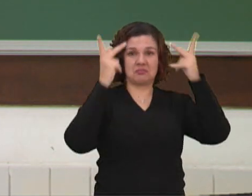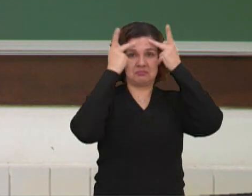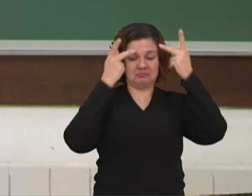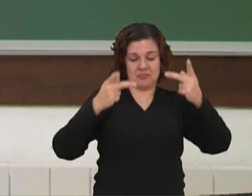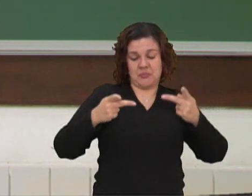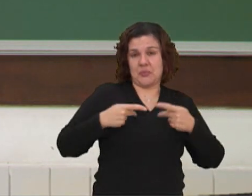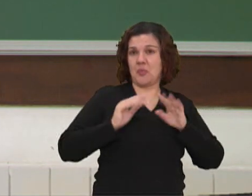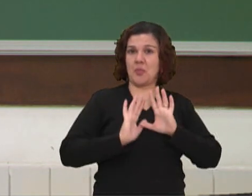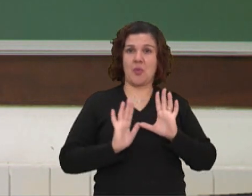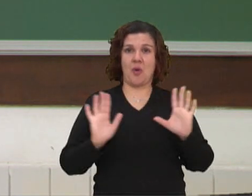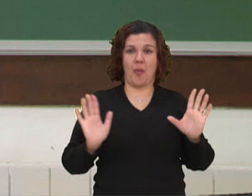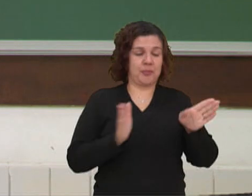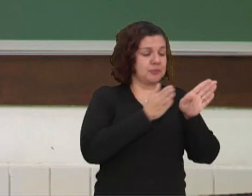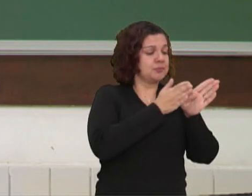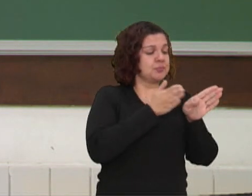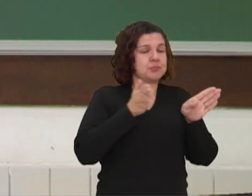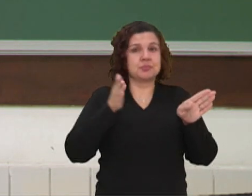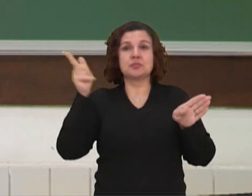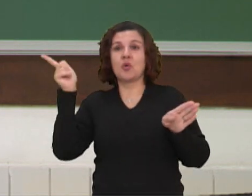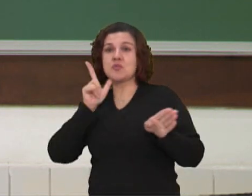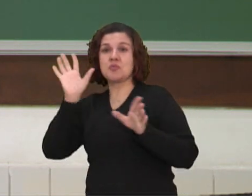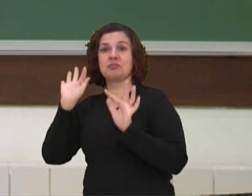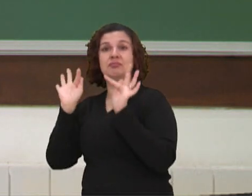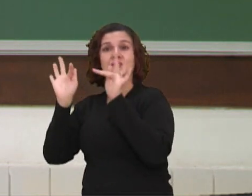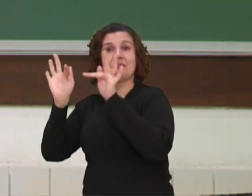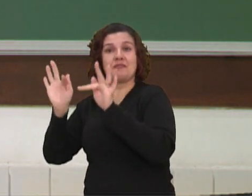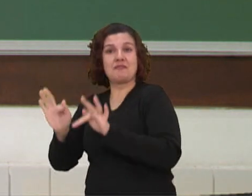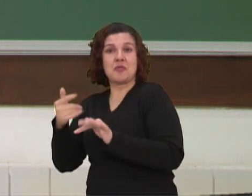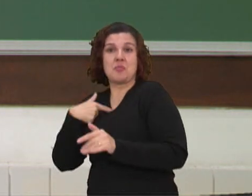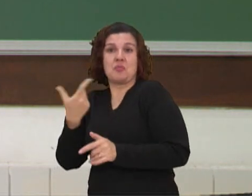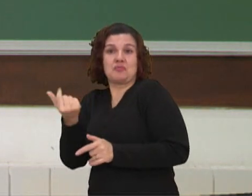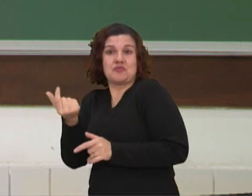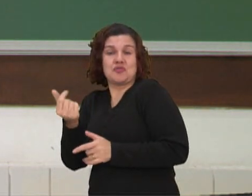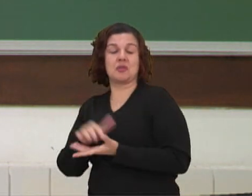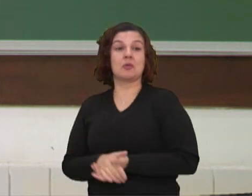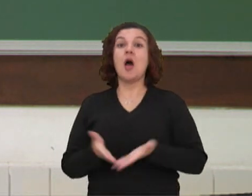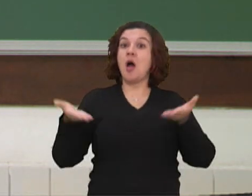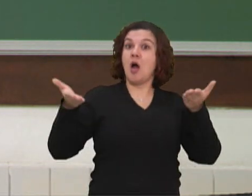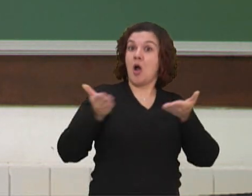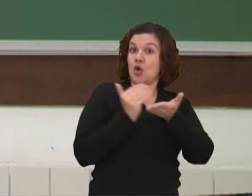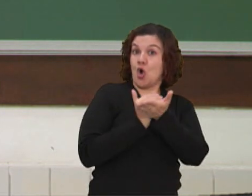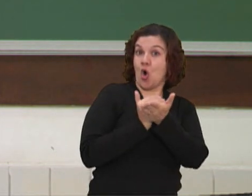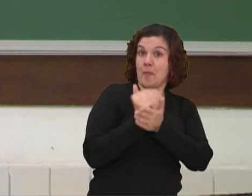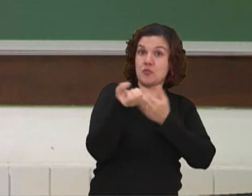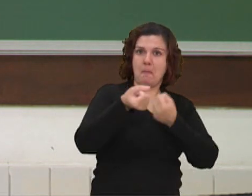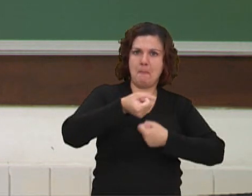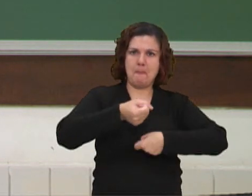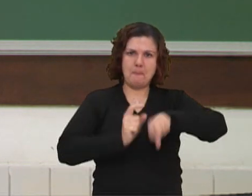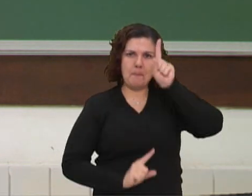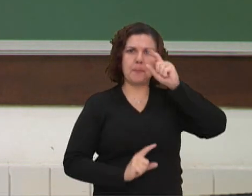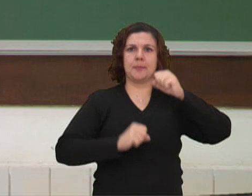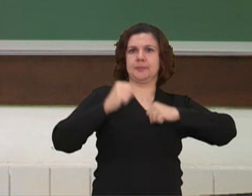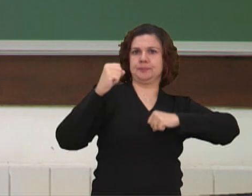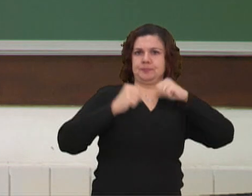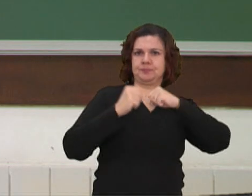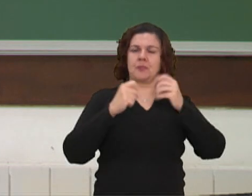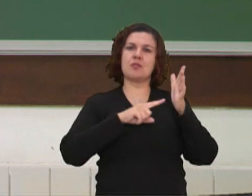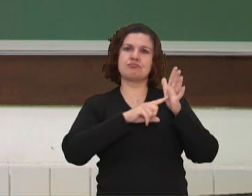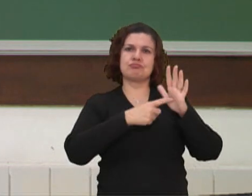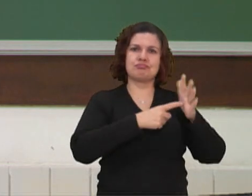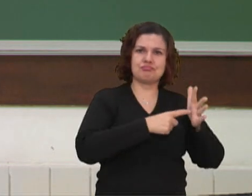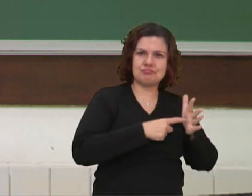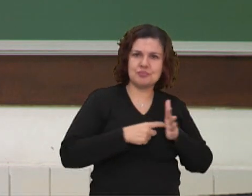que ia realizar para chegar num resultado. Quando eu tenho o advento da industrialização, a chegada das máquinas,